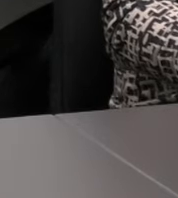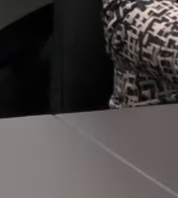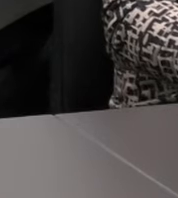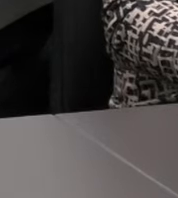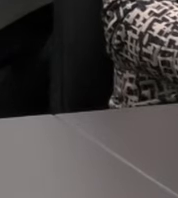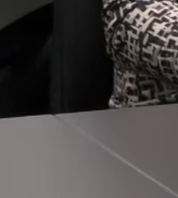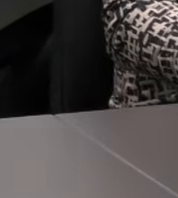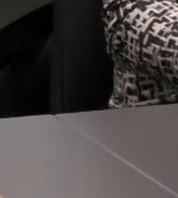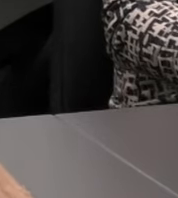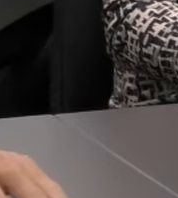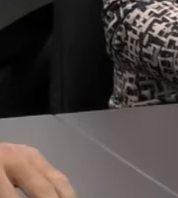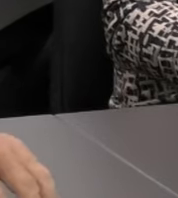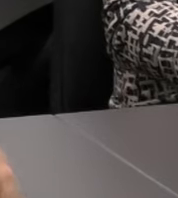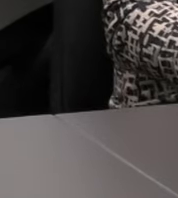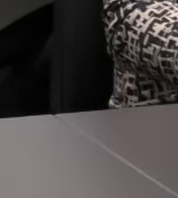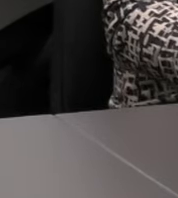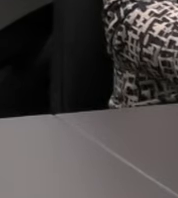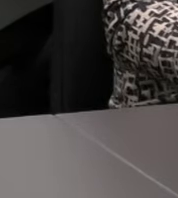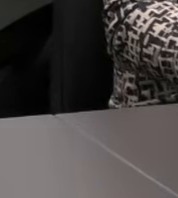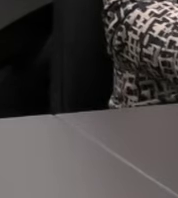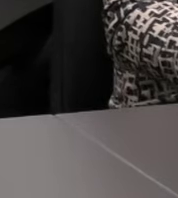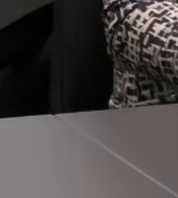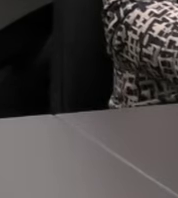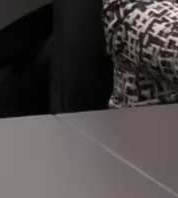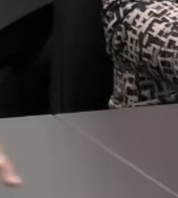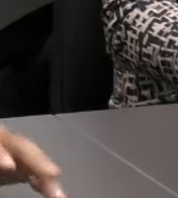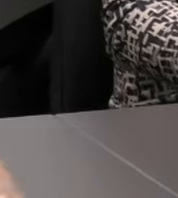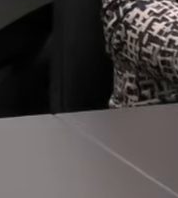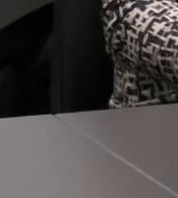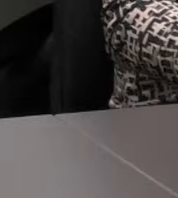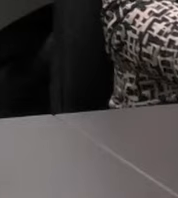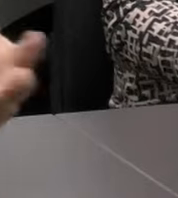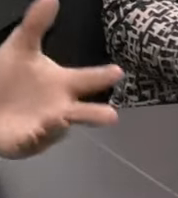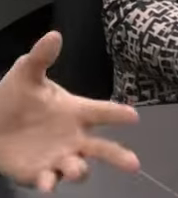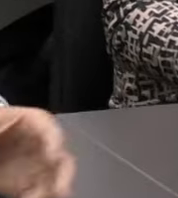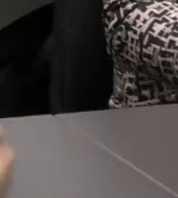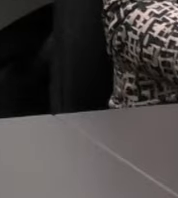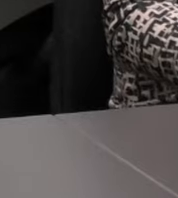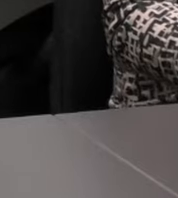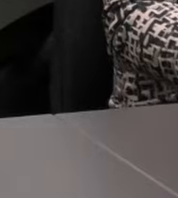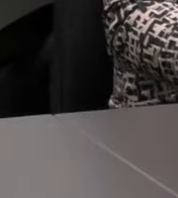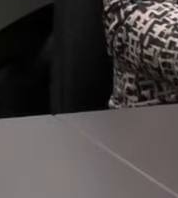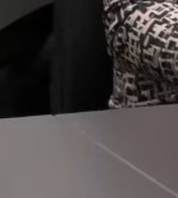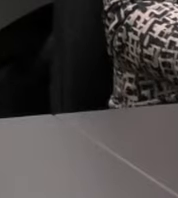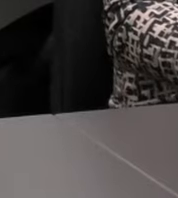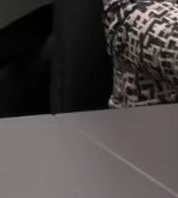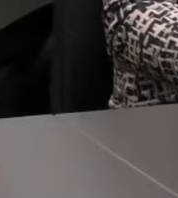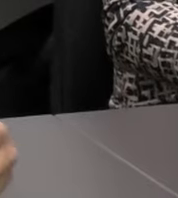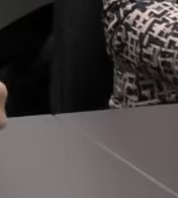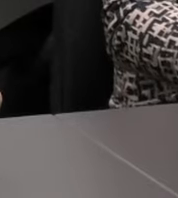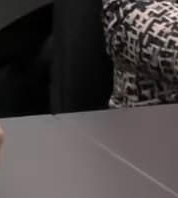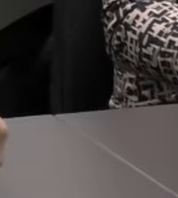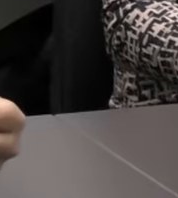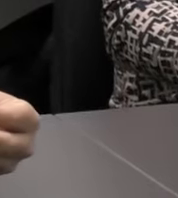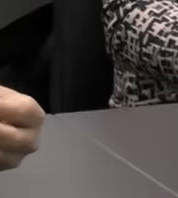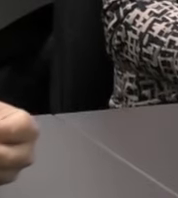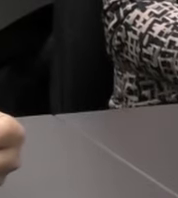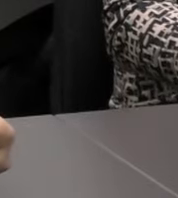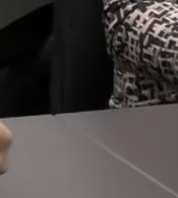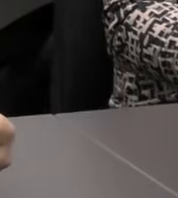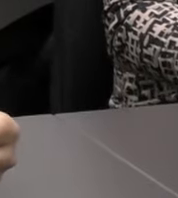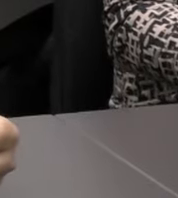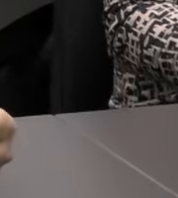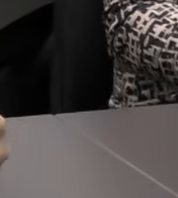matéria processual penal eh eu não vou entrar aqui no mérito de constitucionalidade ou inconstitucionalidade mas tem um um